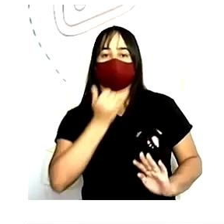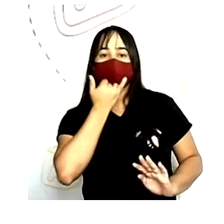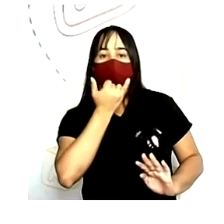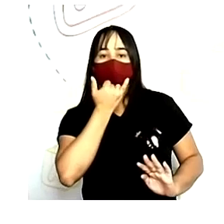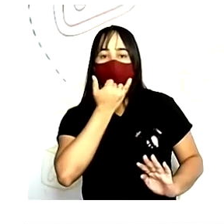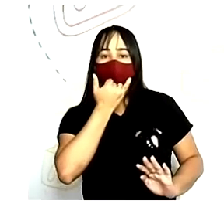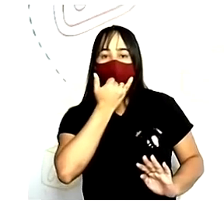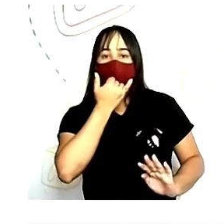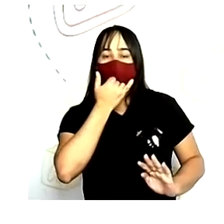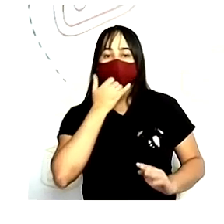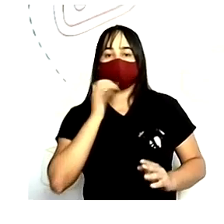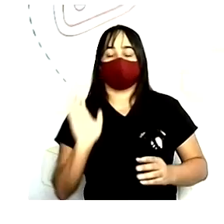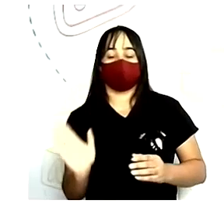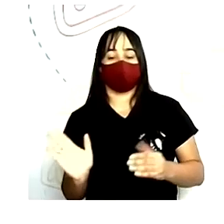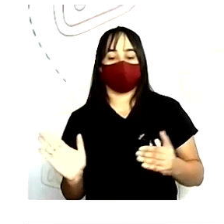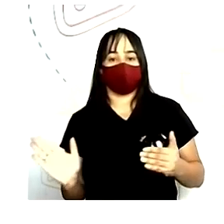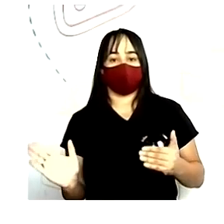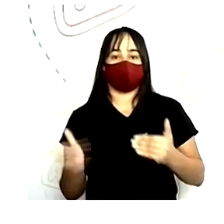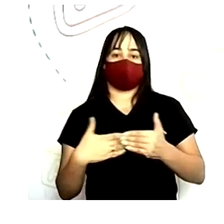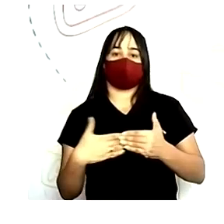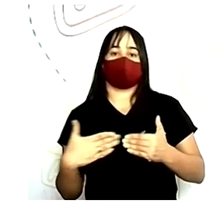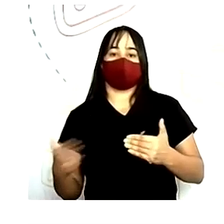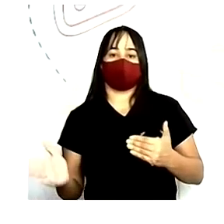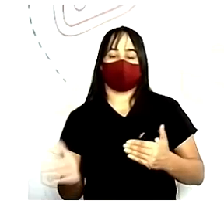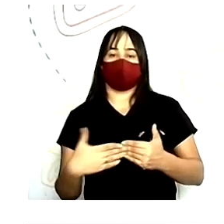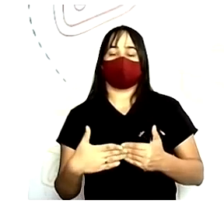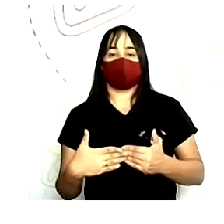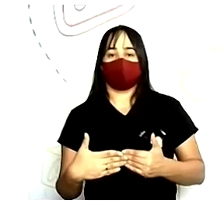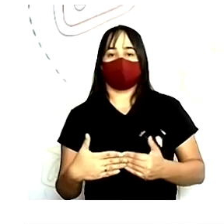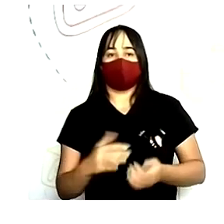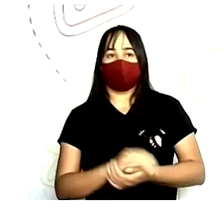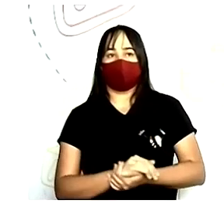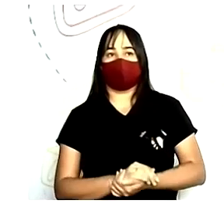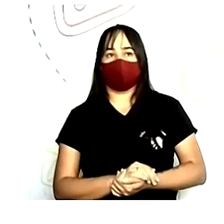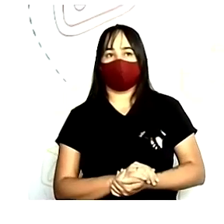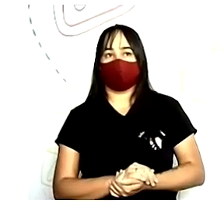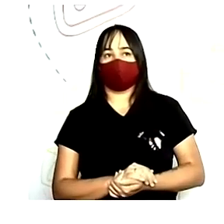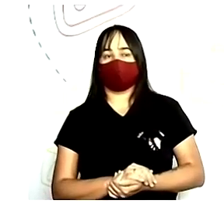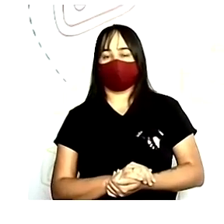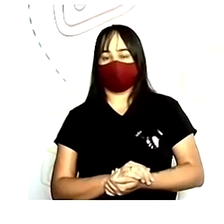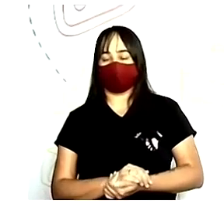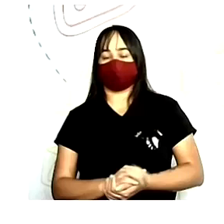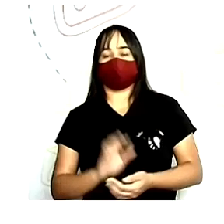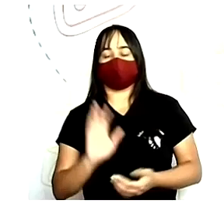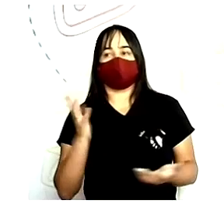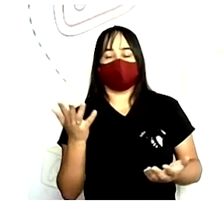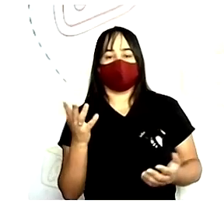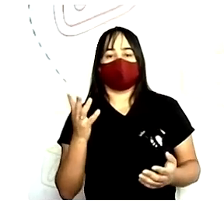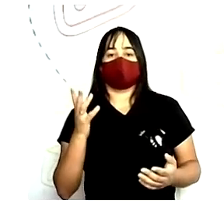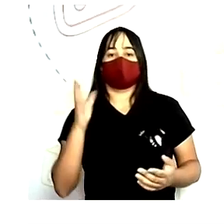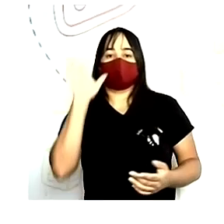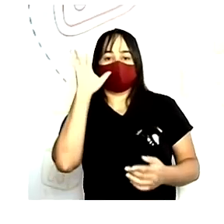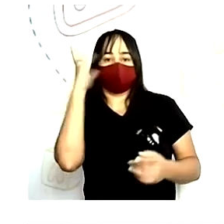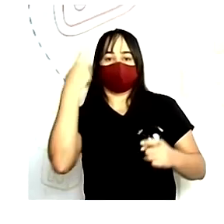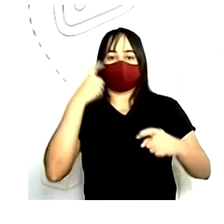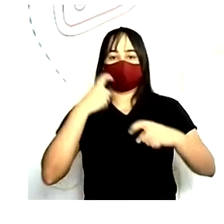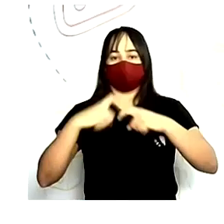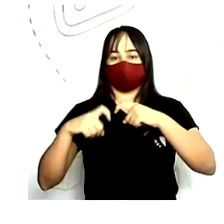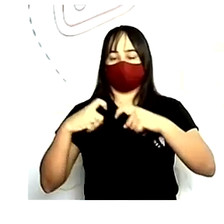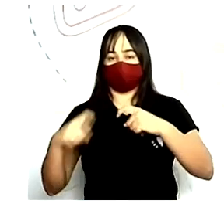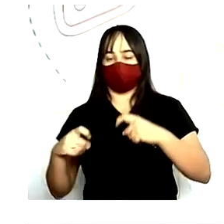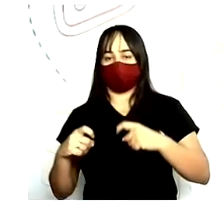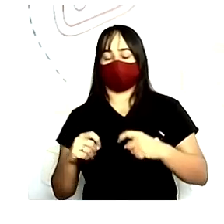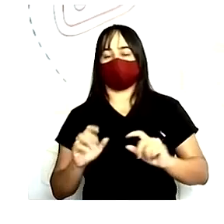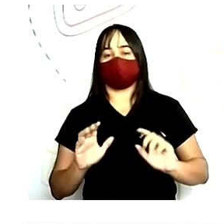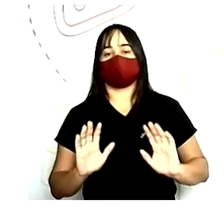cirurgia uma forma de fechar, ó, todos os dois lados do tubo para que quando ocorra a relação sexual não